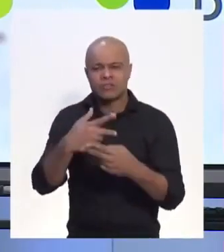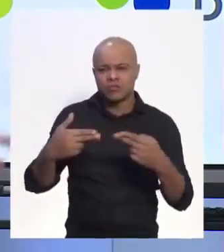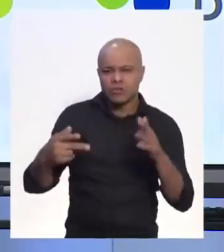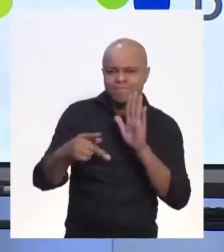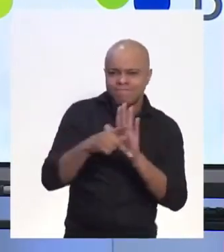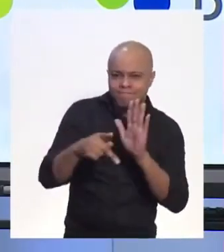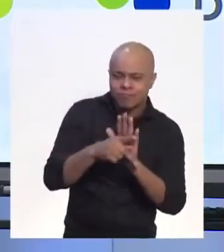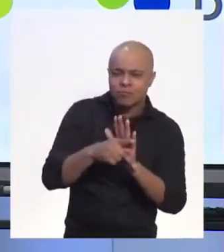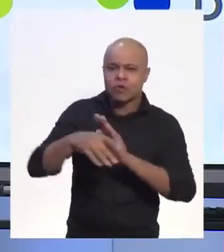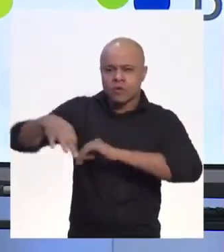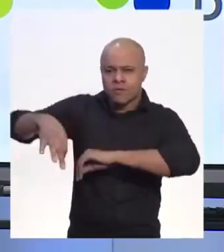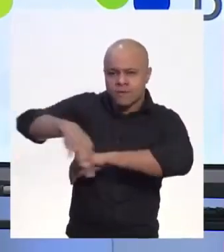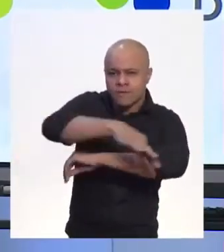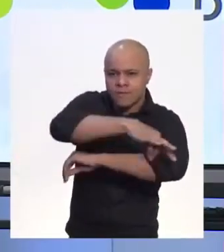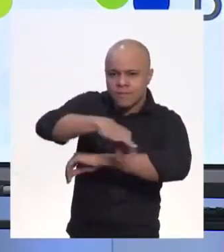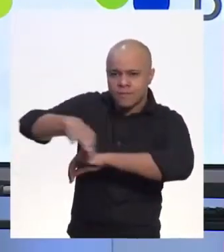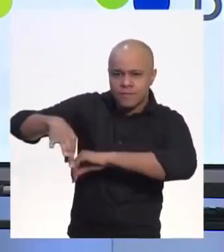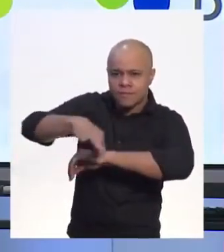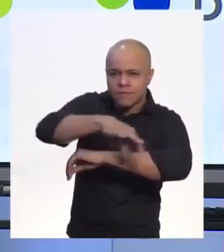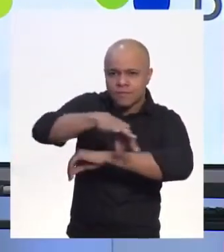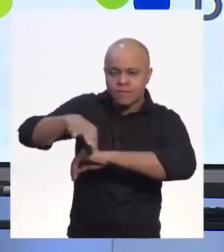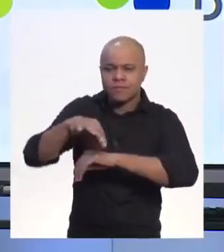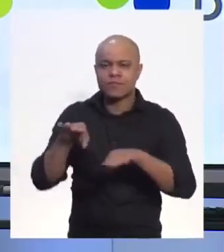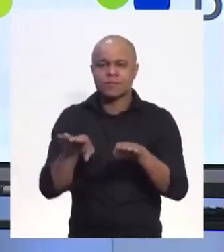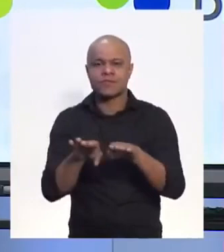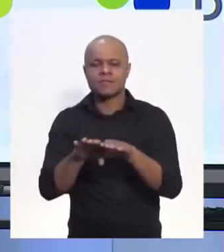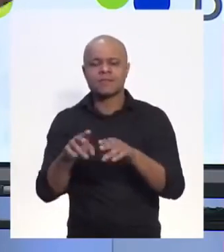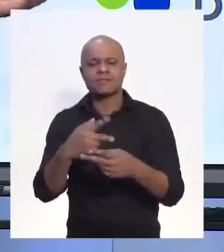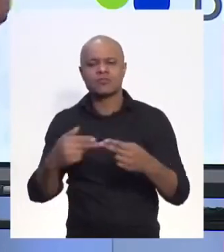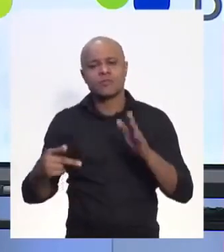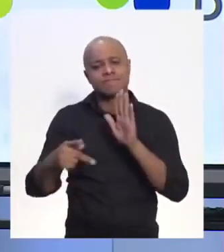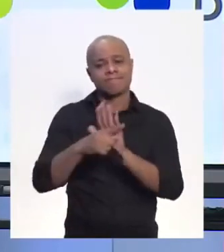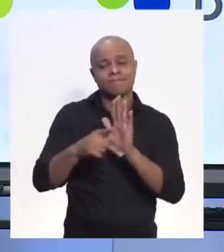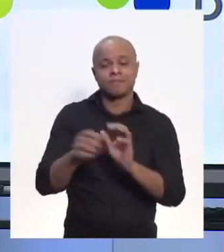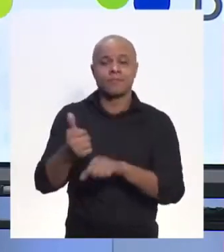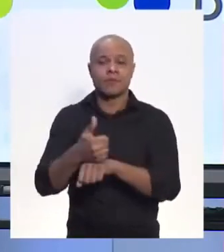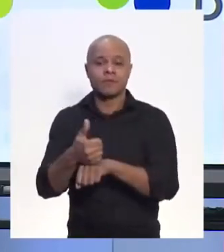da arquitetura. Exato. Eu dei só um exemplo, tantos, né? Você estava